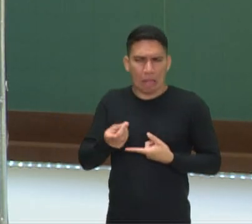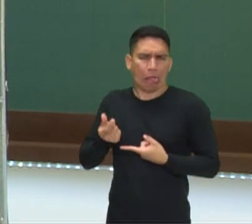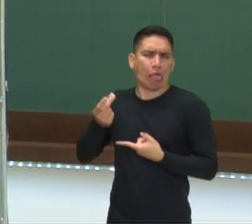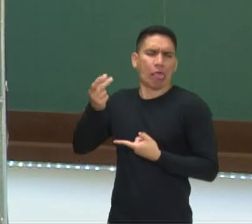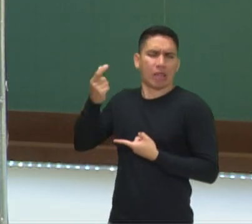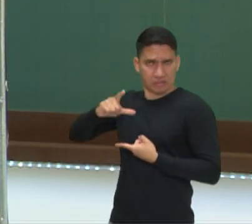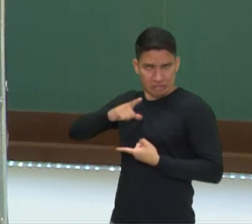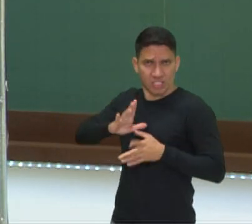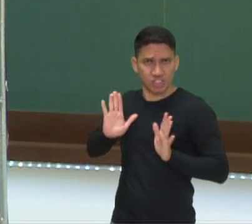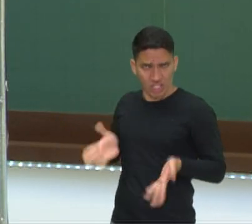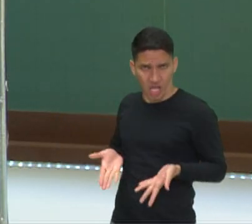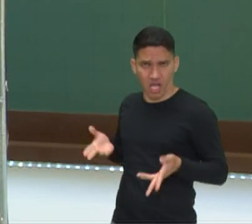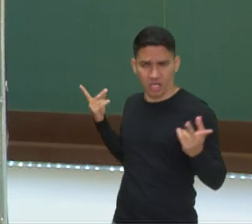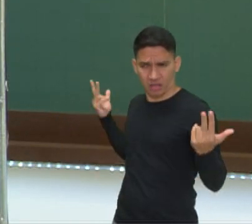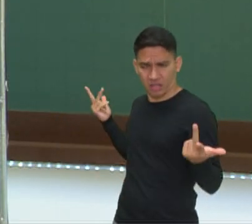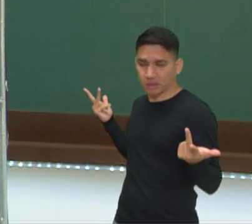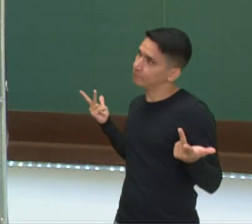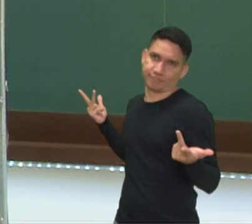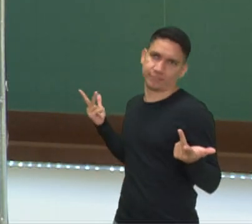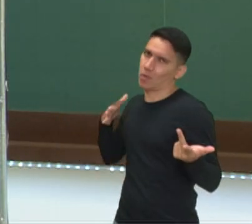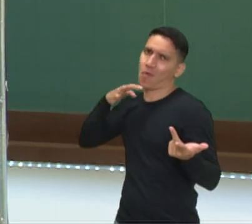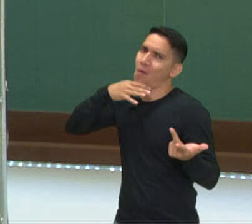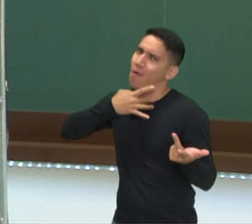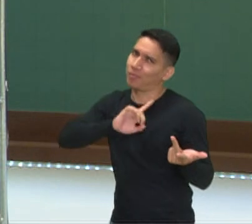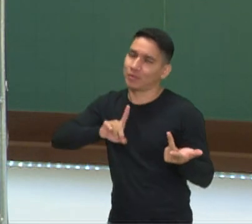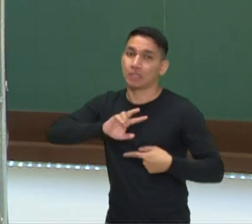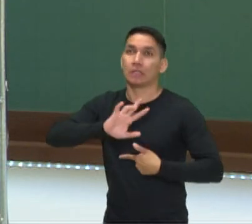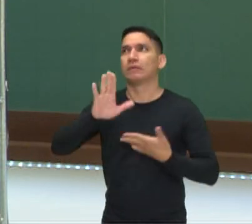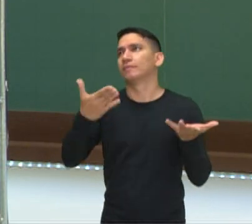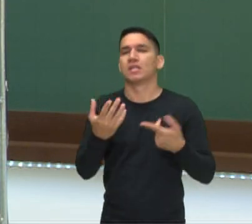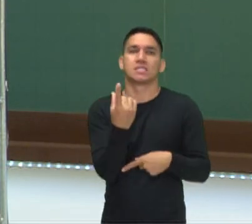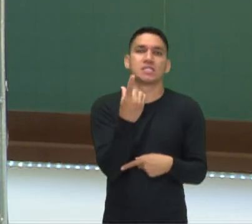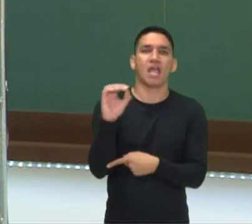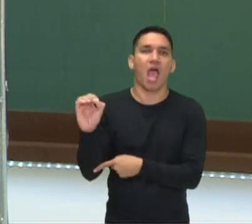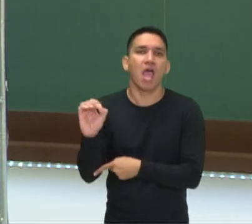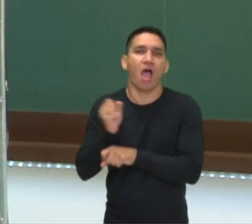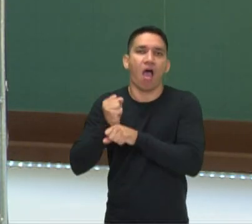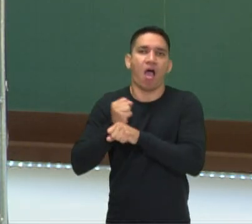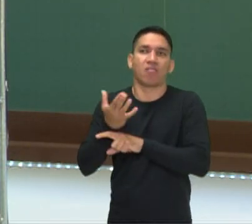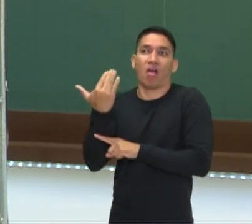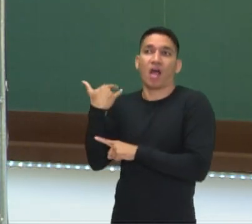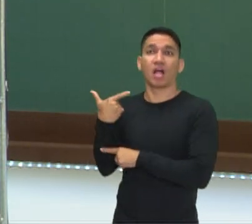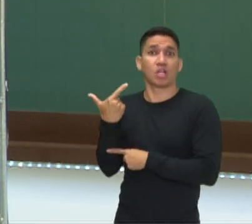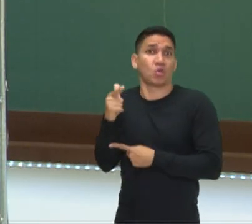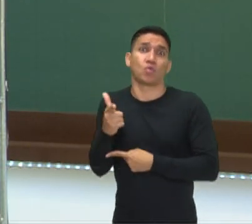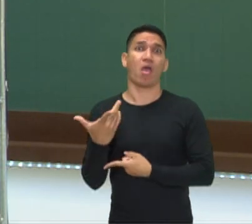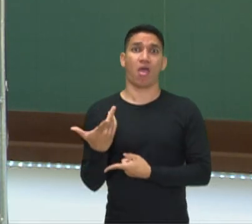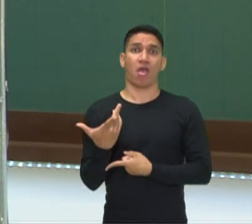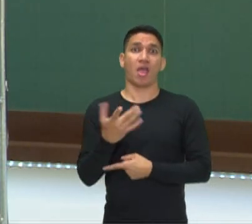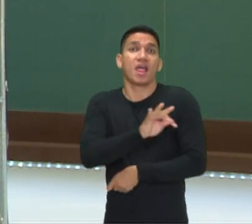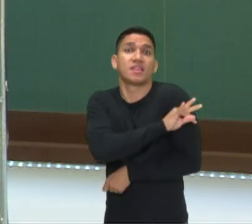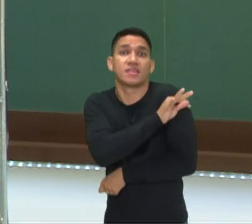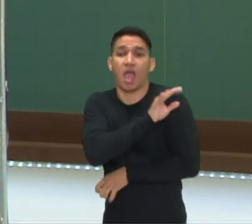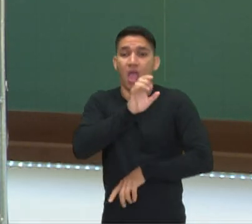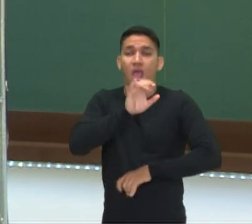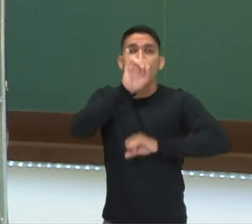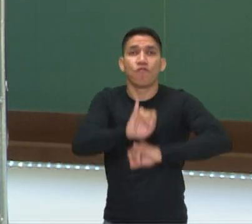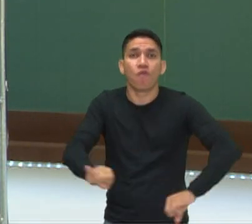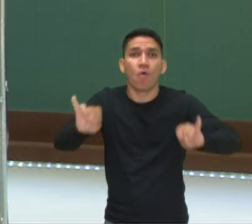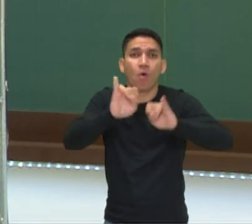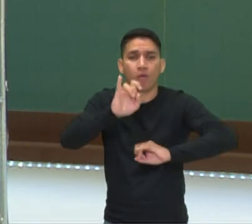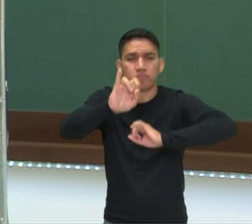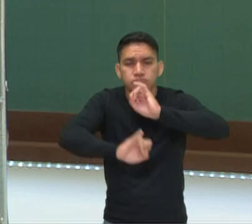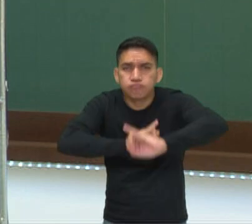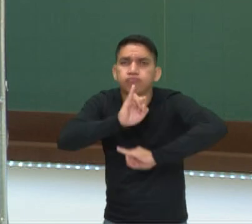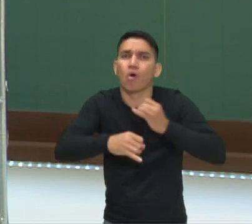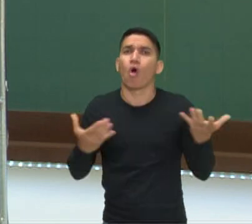existiram? Claro que não, né? Então, há 100 anos atrás não tínhamos técnico em informática fazendo o que fazem